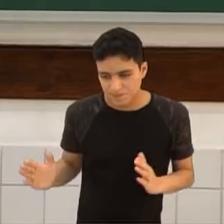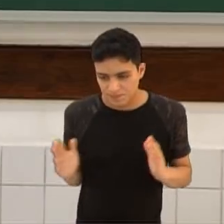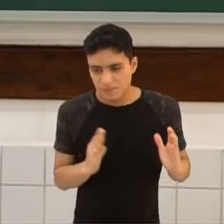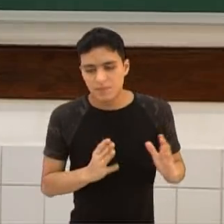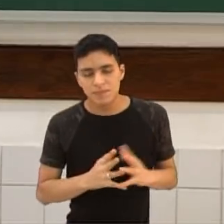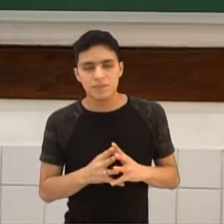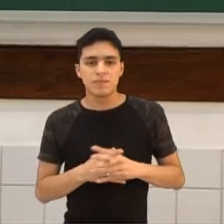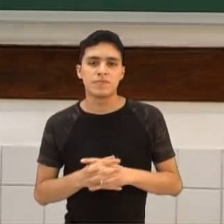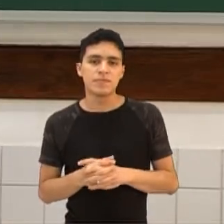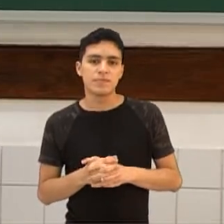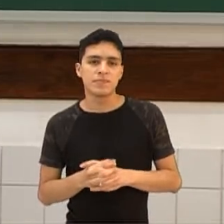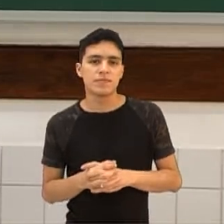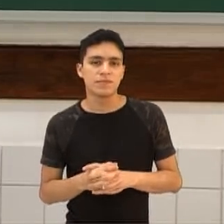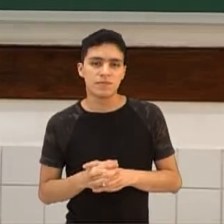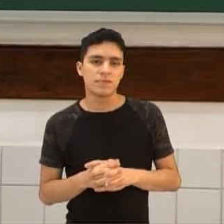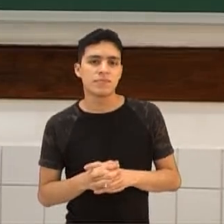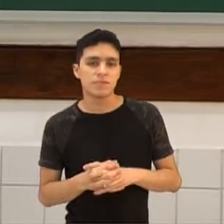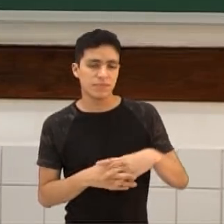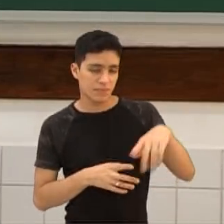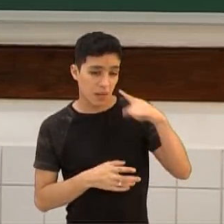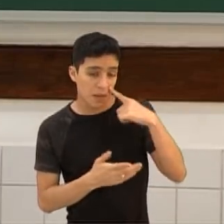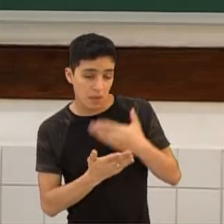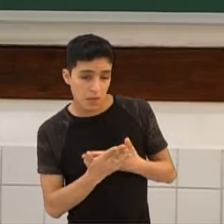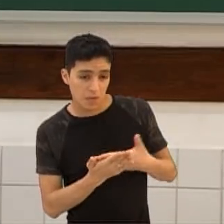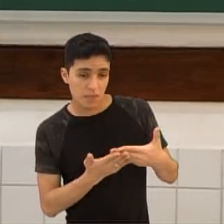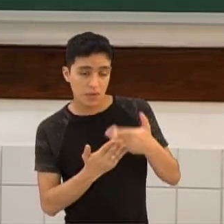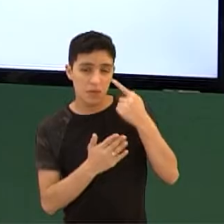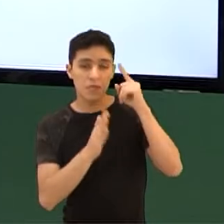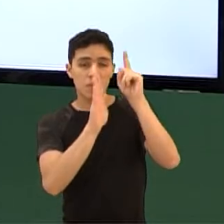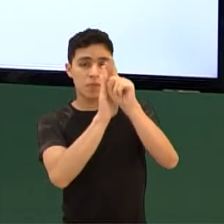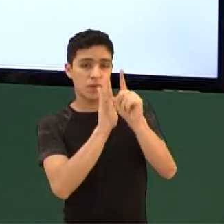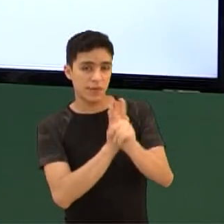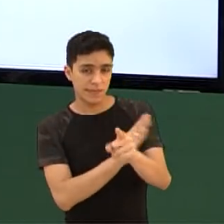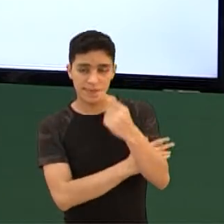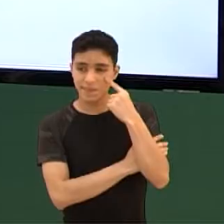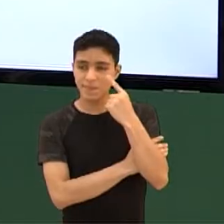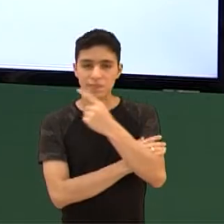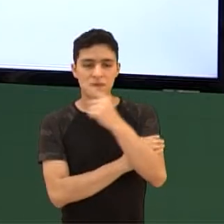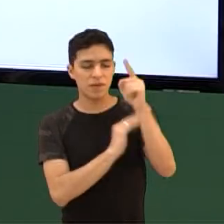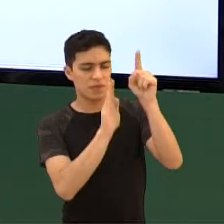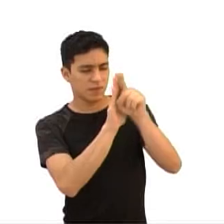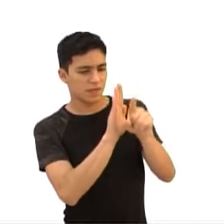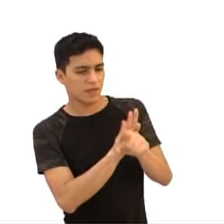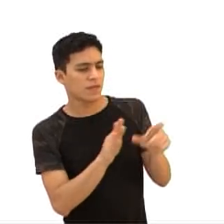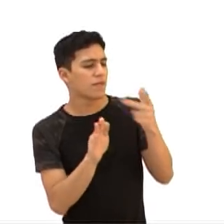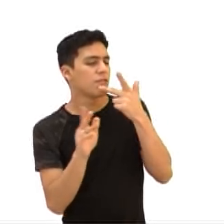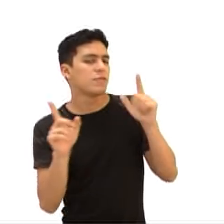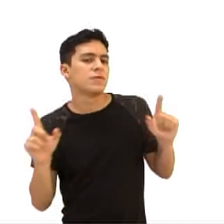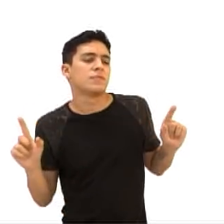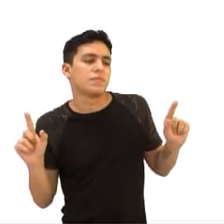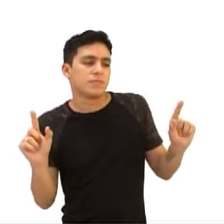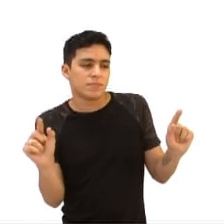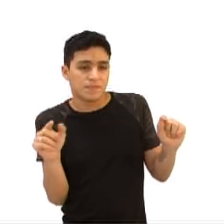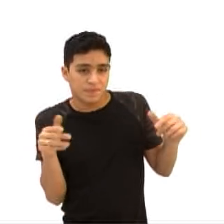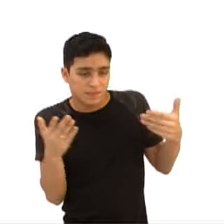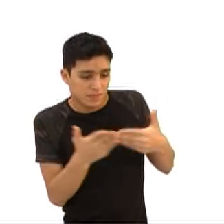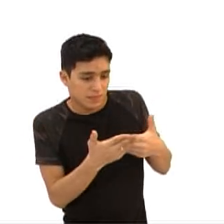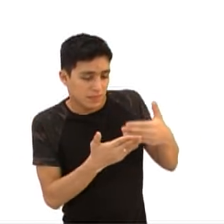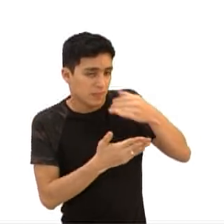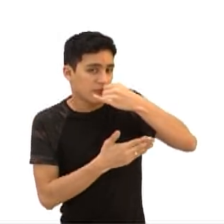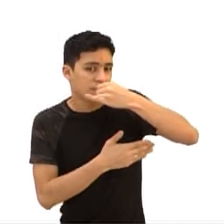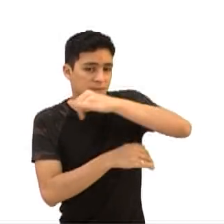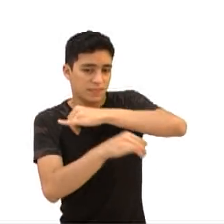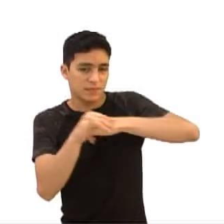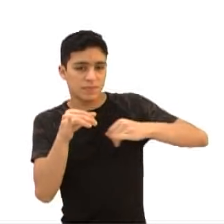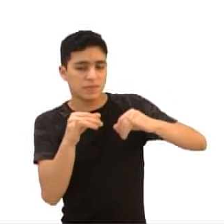Gente, então, vamos iniciar aqui através de um quiz, certo? O quiz ele faz o seguinte. Quando a energia cinética de